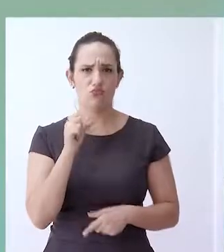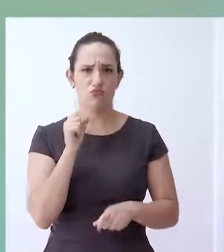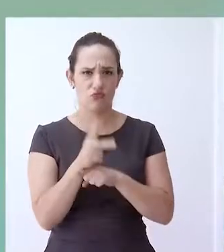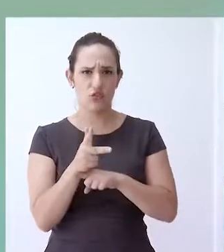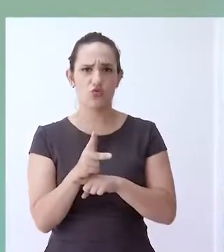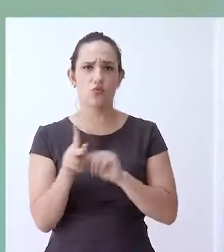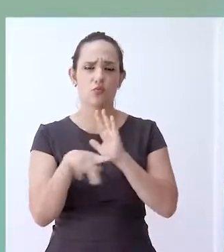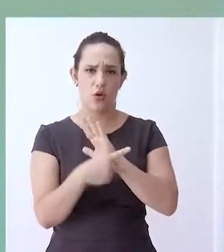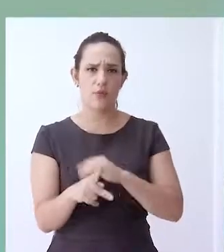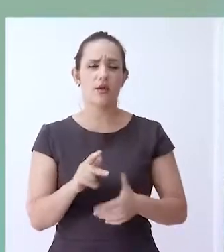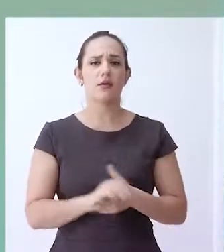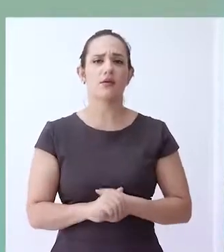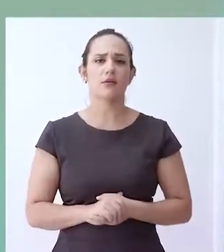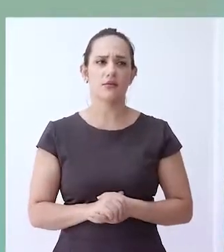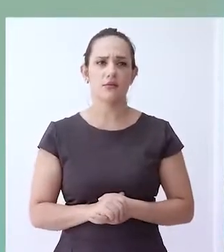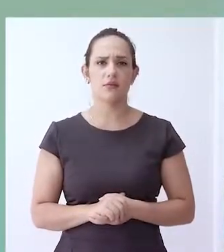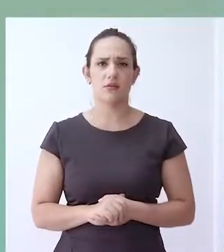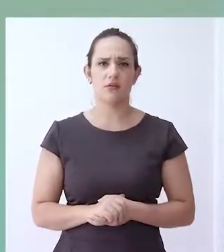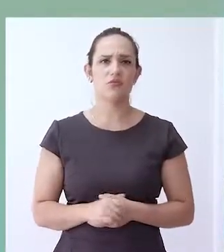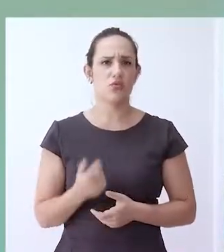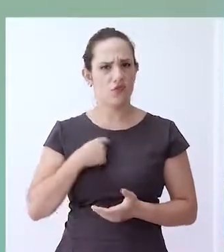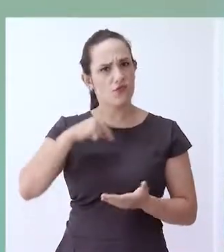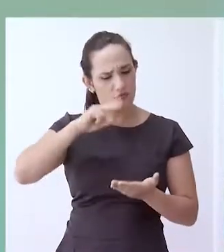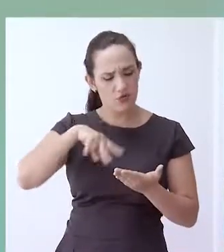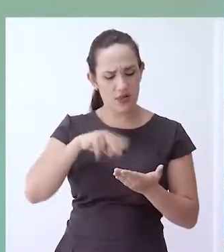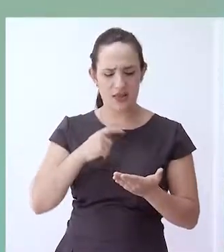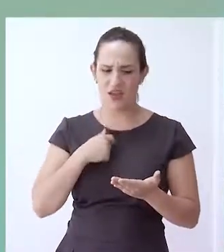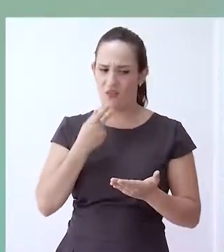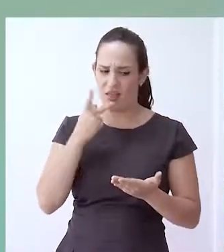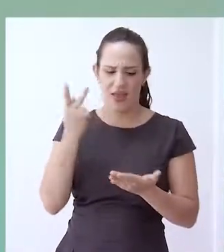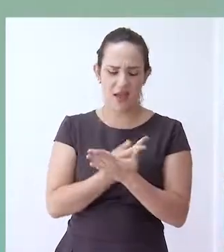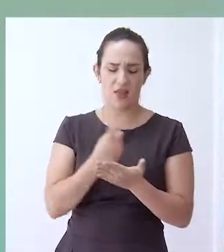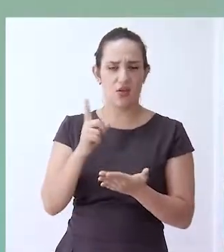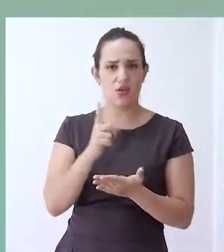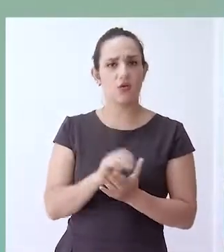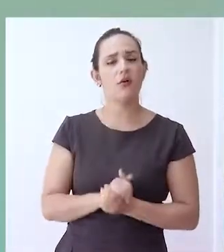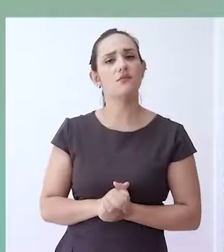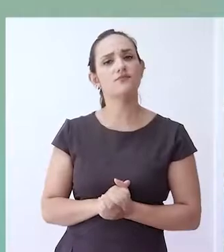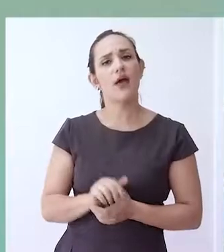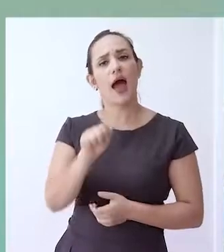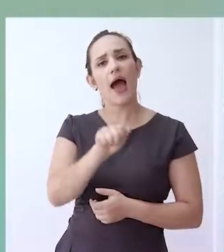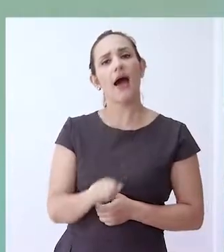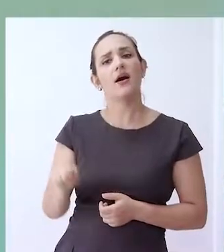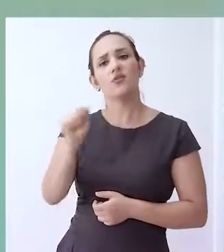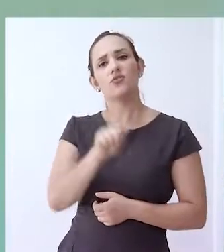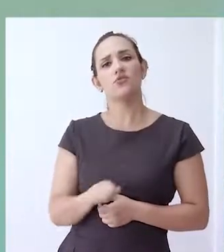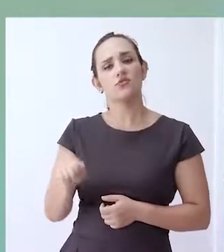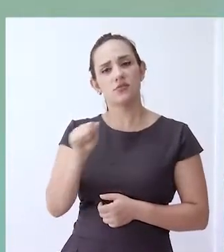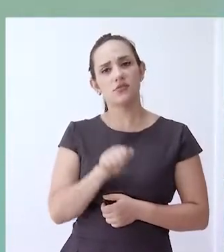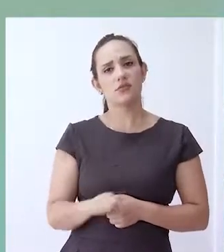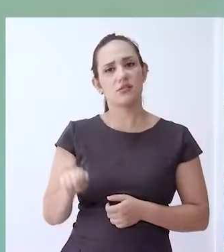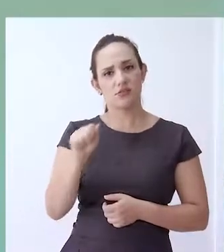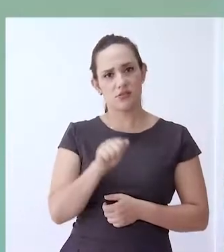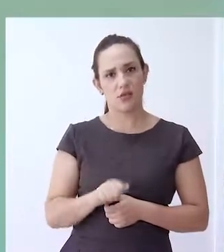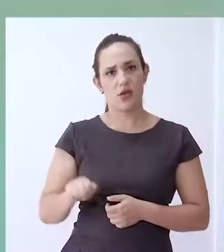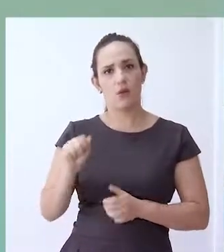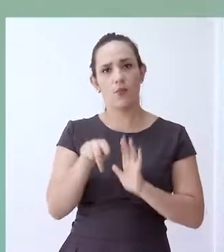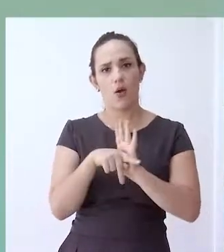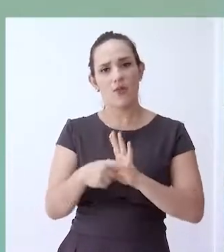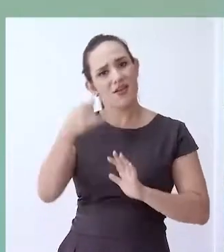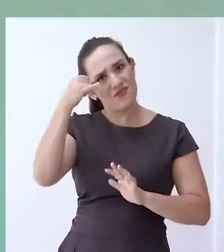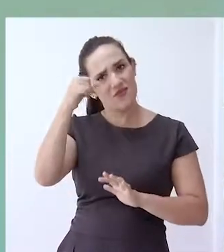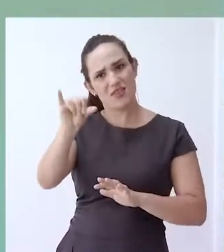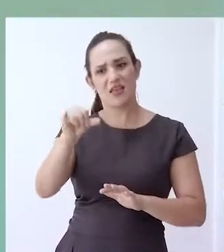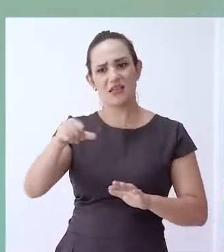Teve um vídeo também que a associação, vou até ler aqui para não falar errado, a Associação para a Prevenção